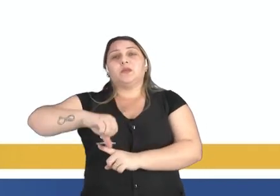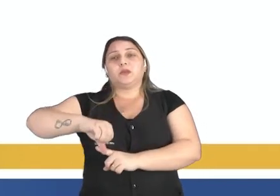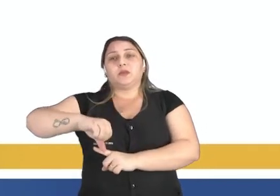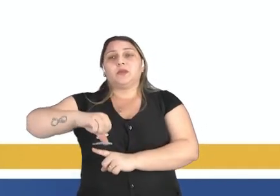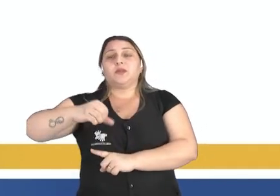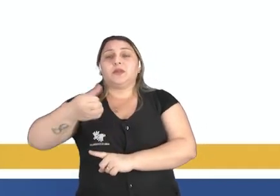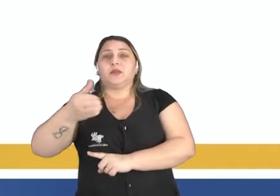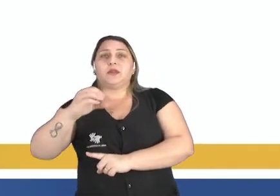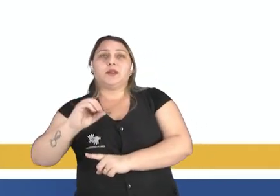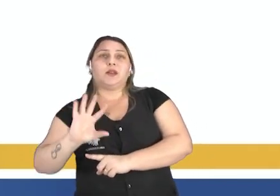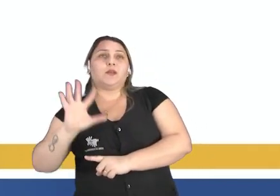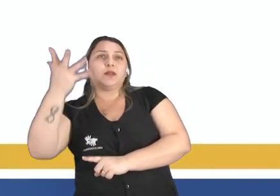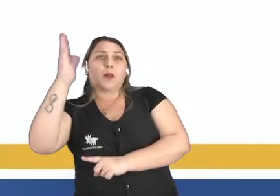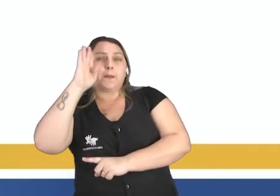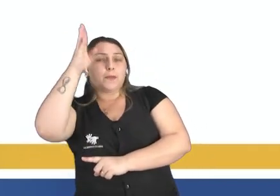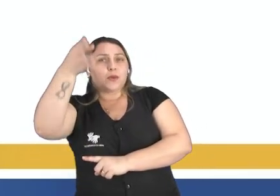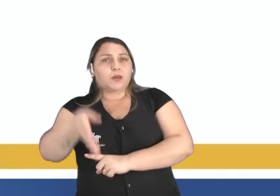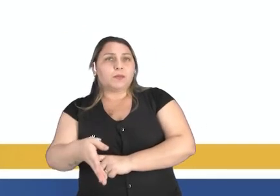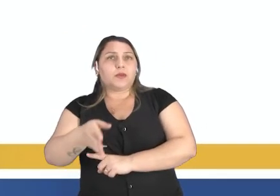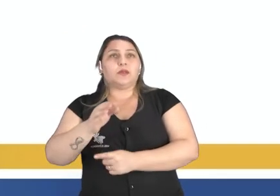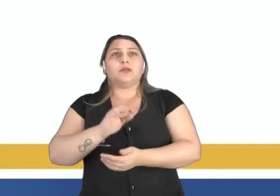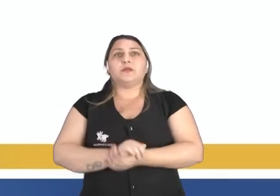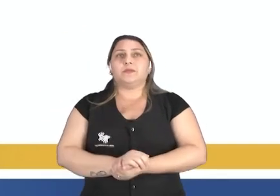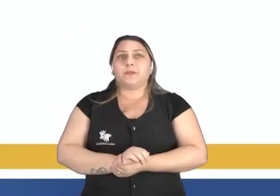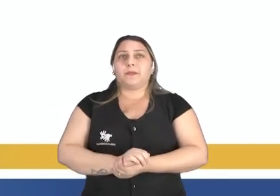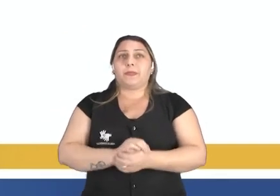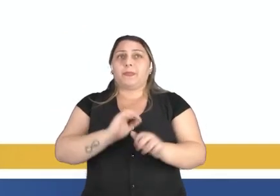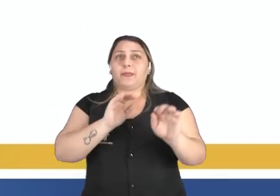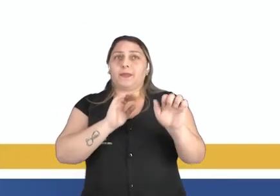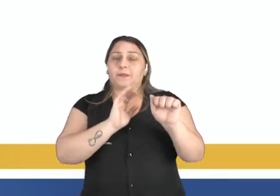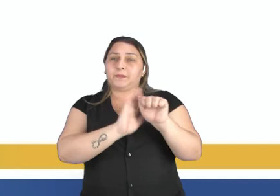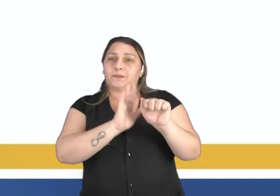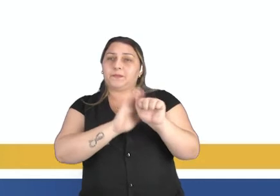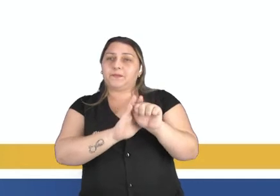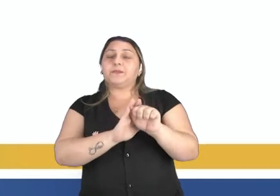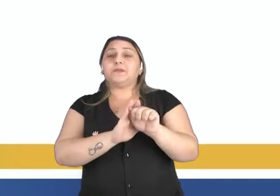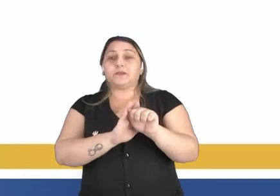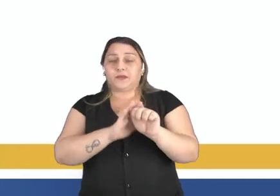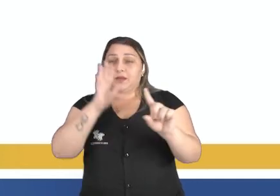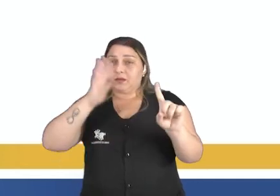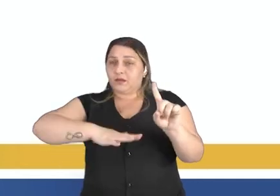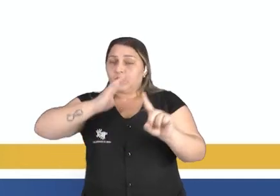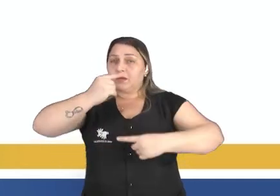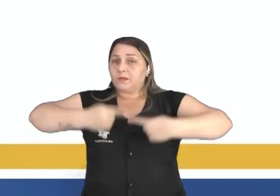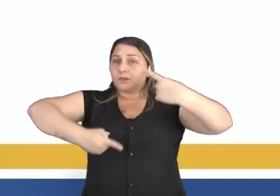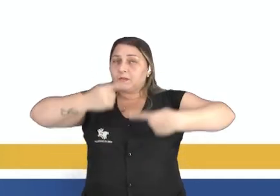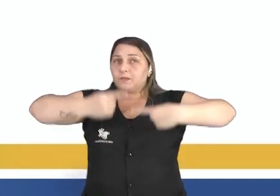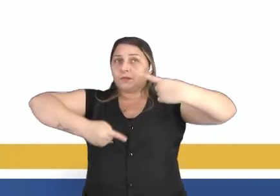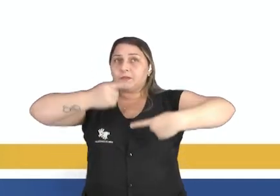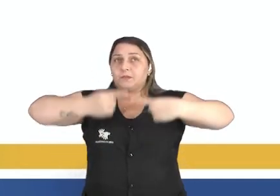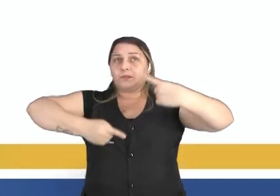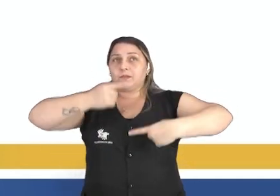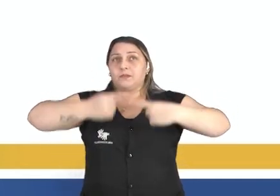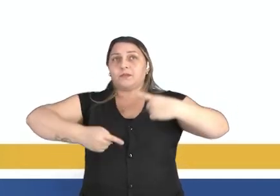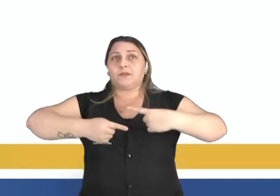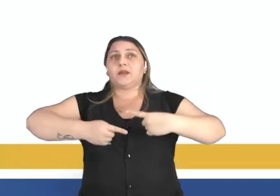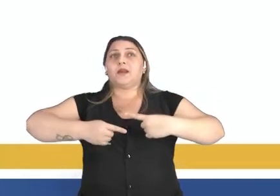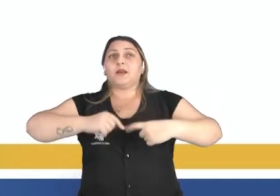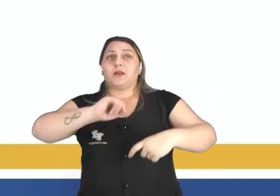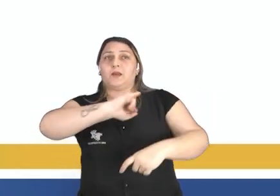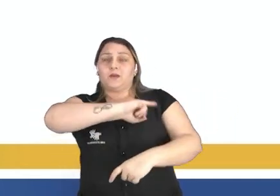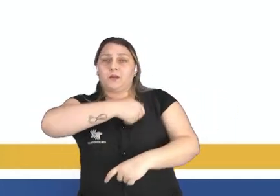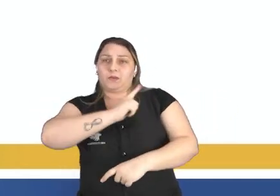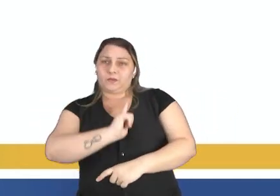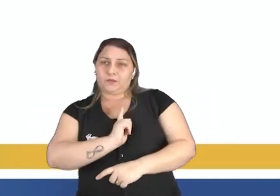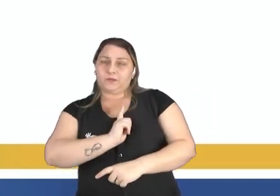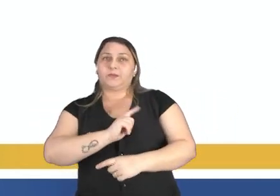1960 decorreram principalmente da manipulação política empreendida pelo